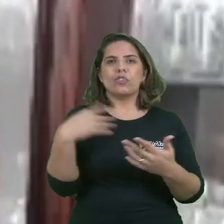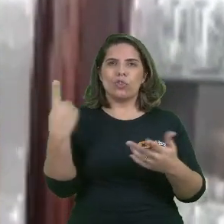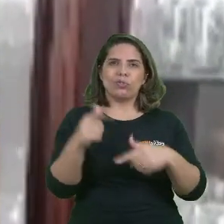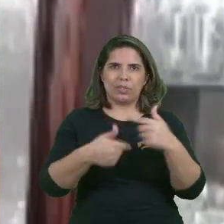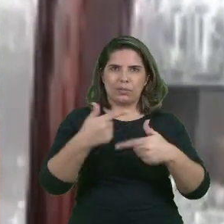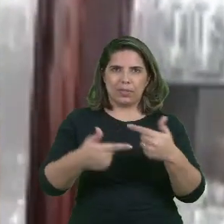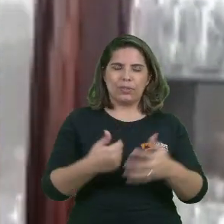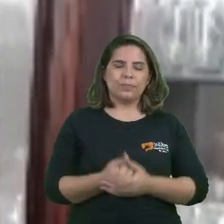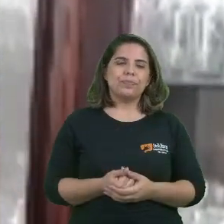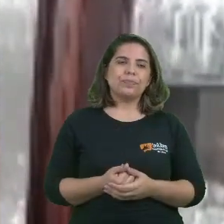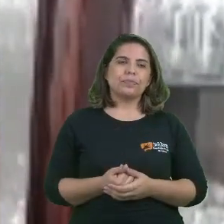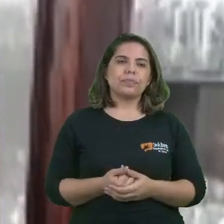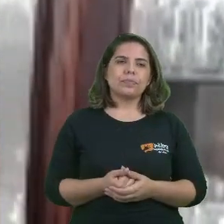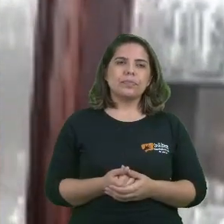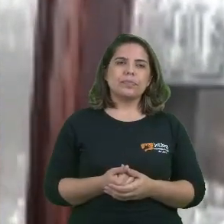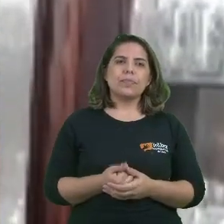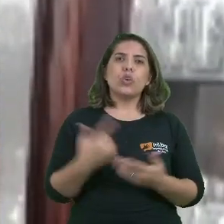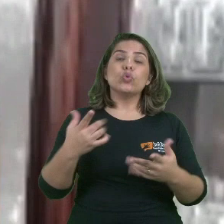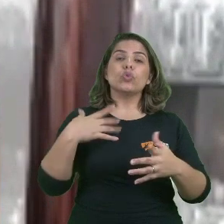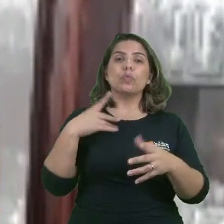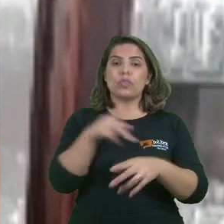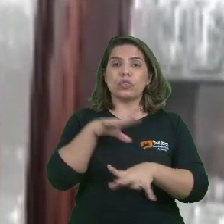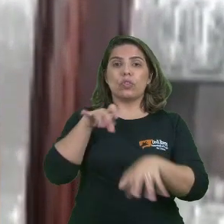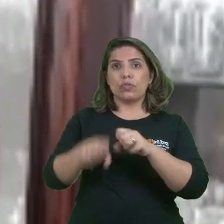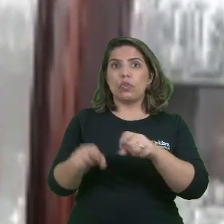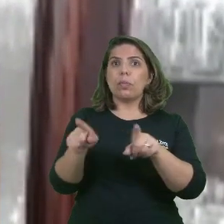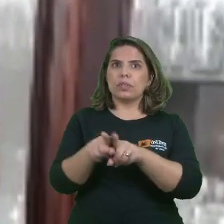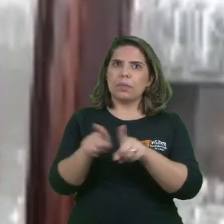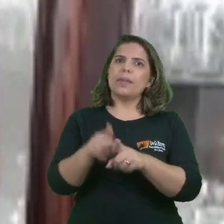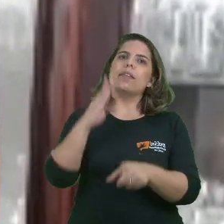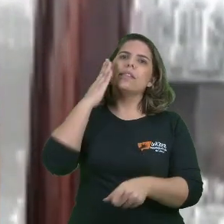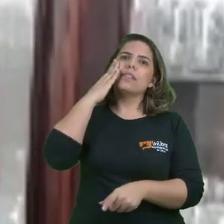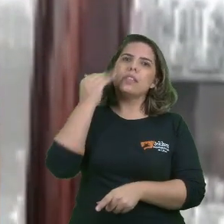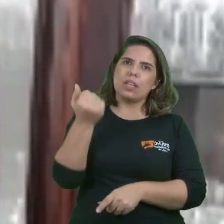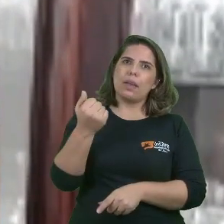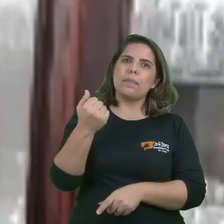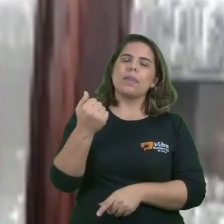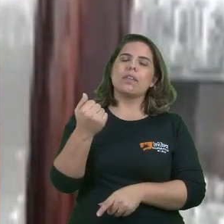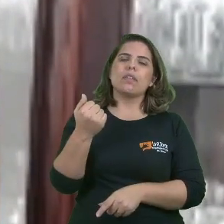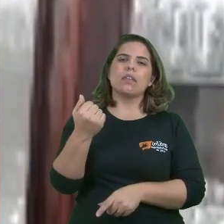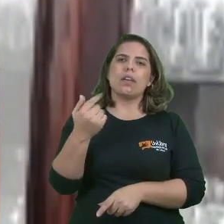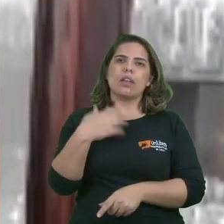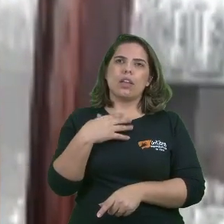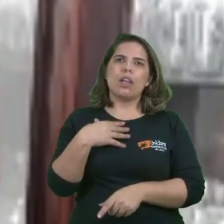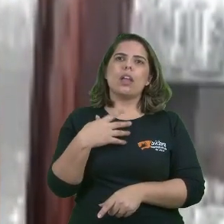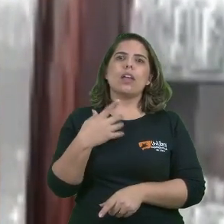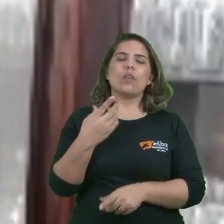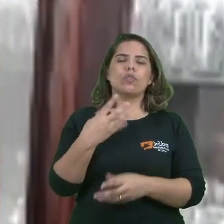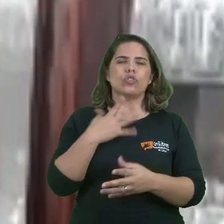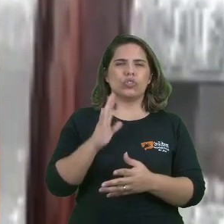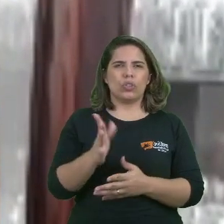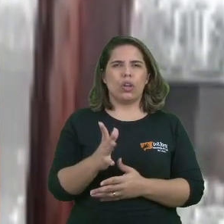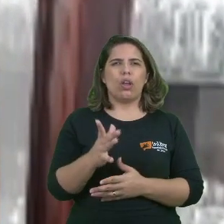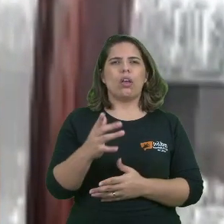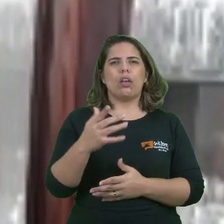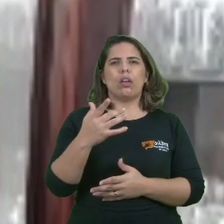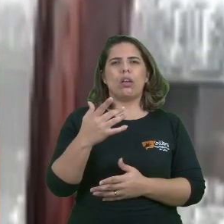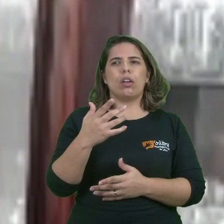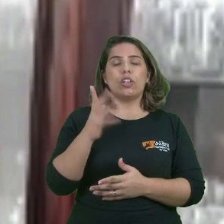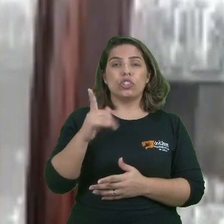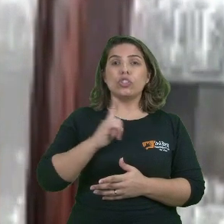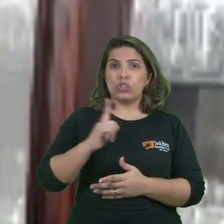nosso trabalho e nos que estão se formando ele sabia eu vou passar e